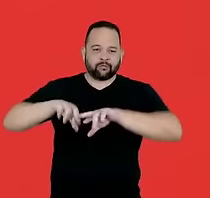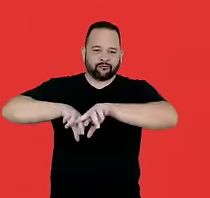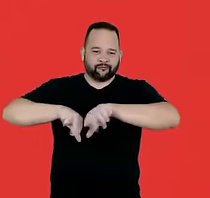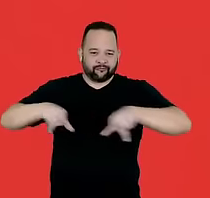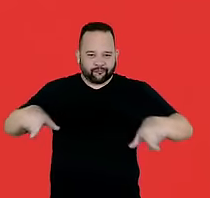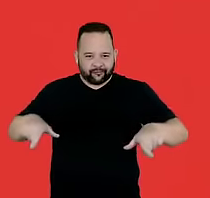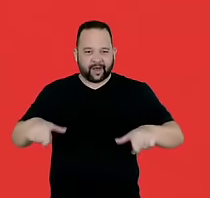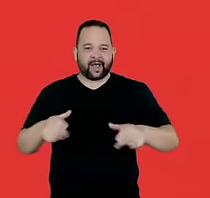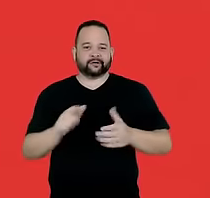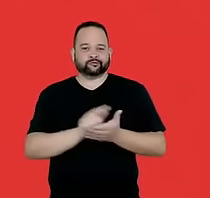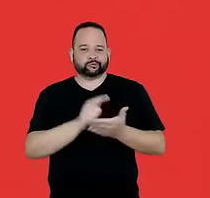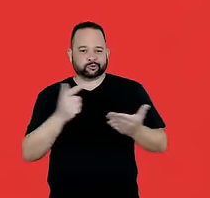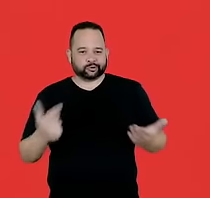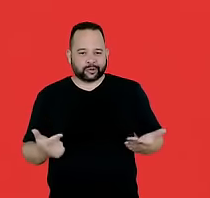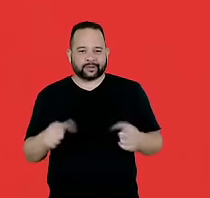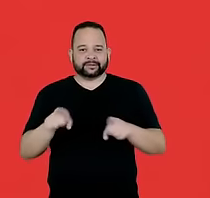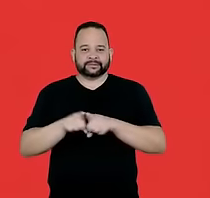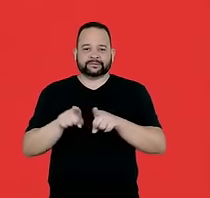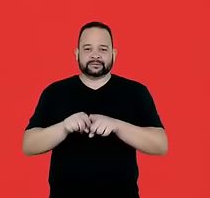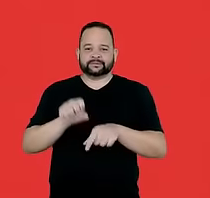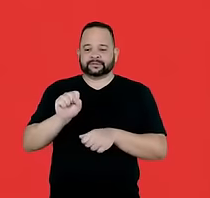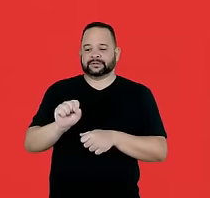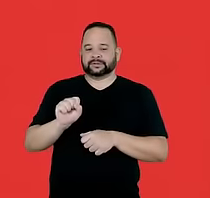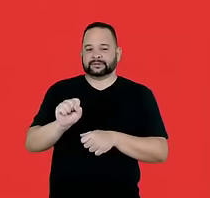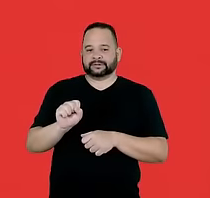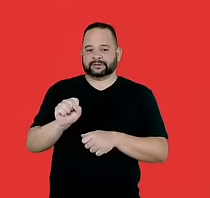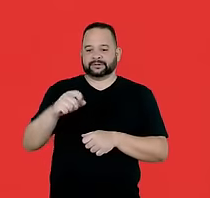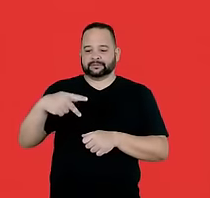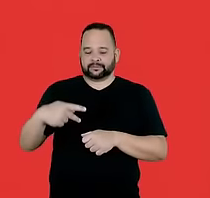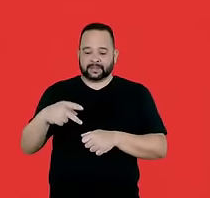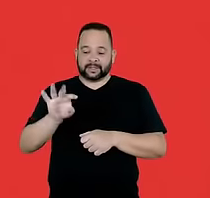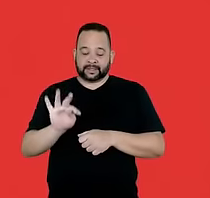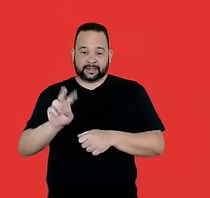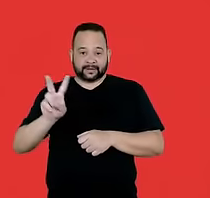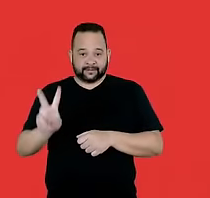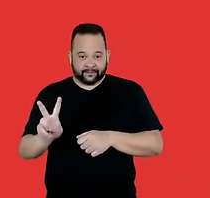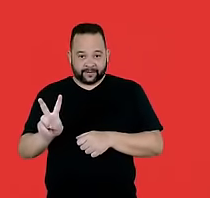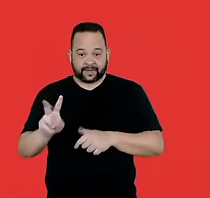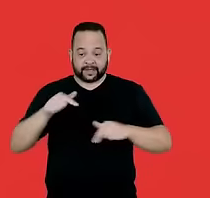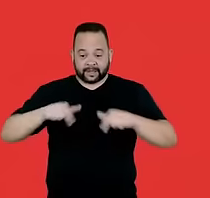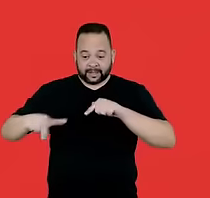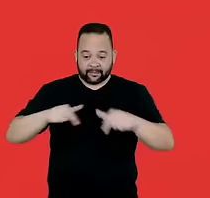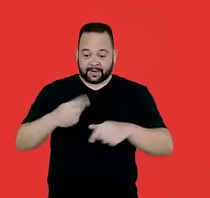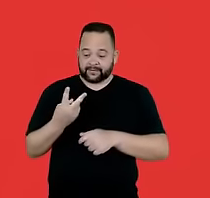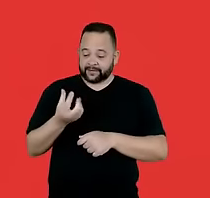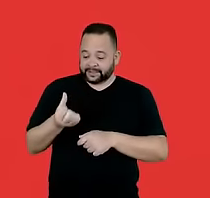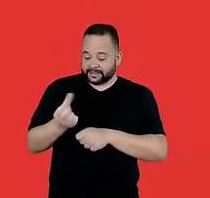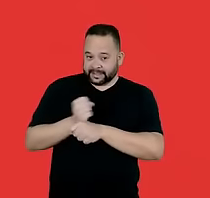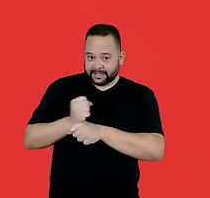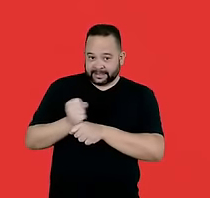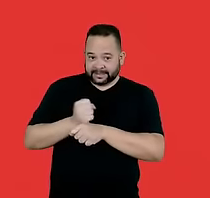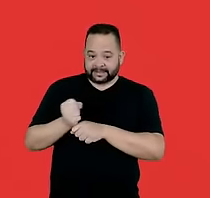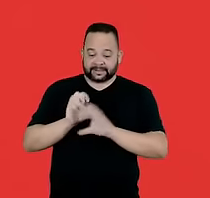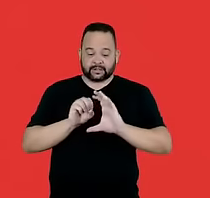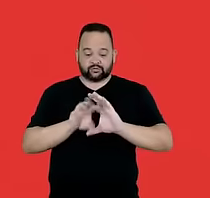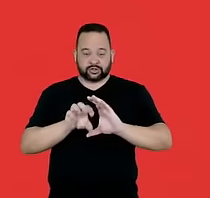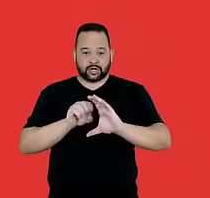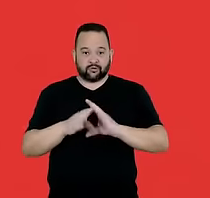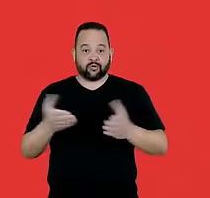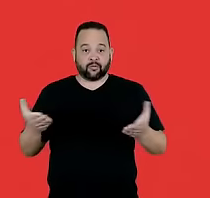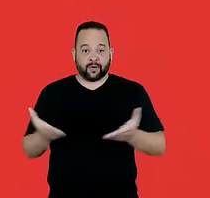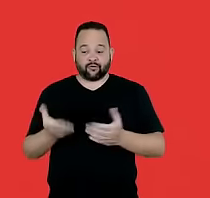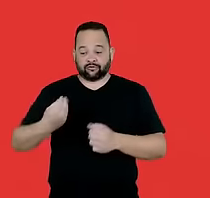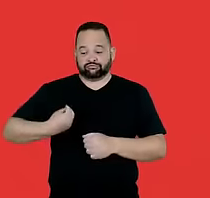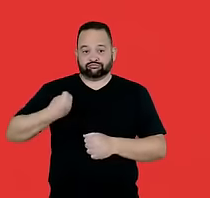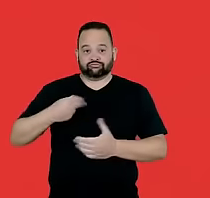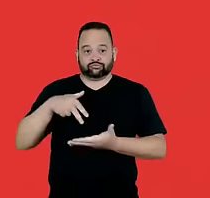SPTV passei 26 anos na TV Globo e agora estou aqui com vocês isso me dá muito prazer